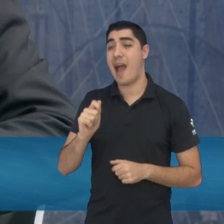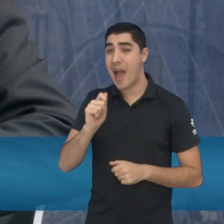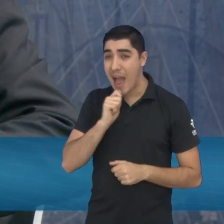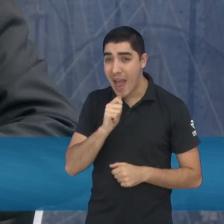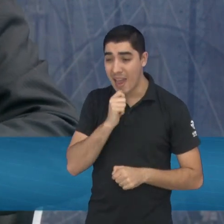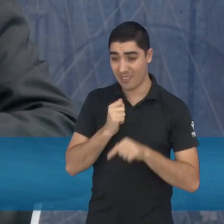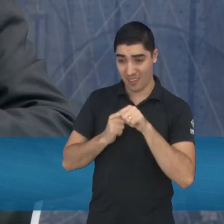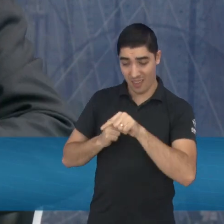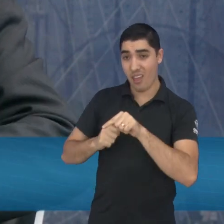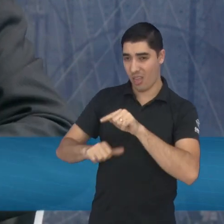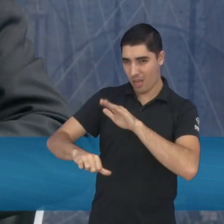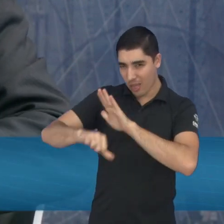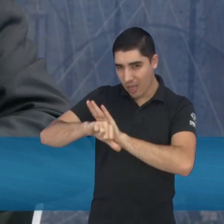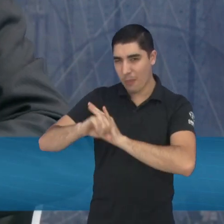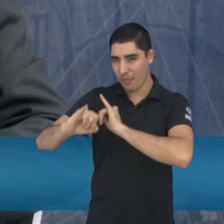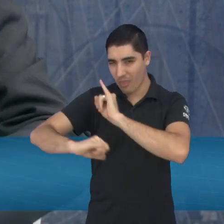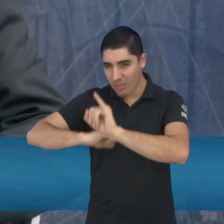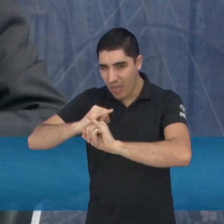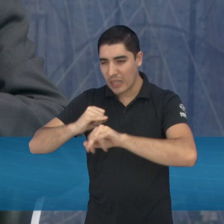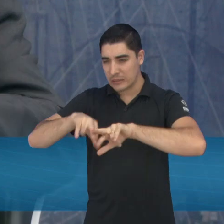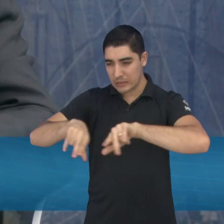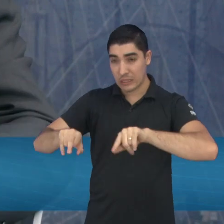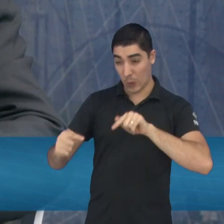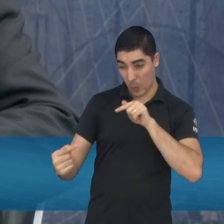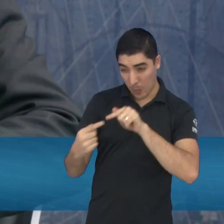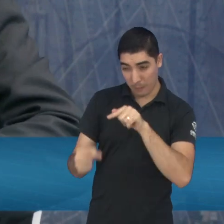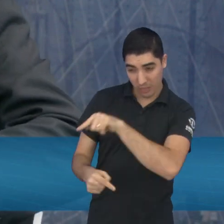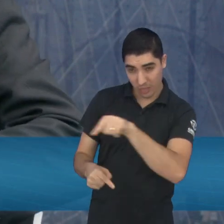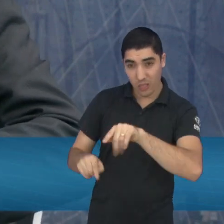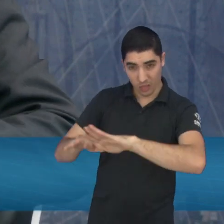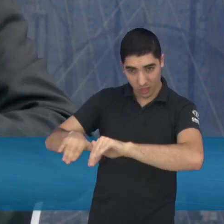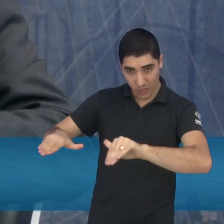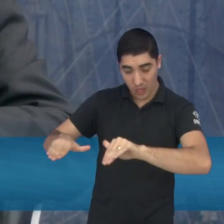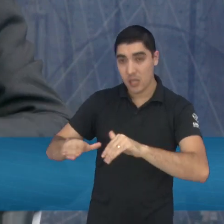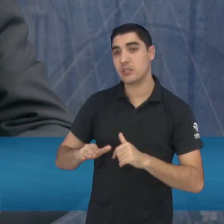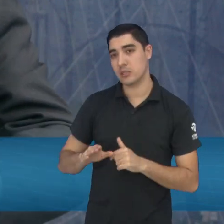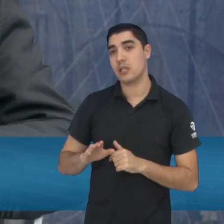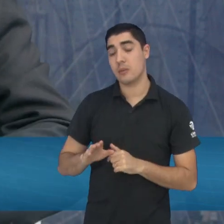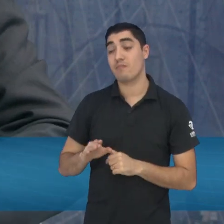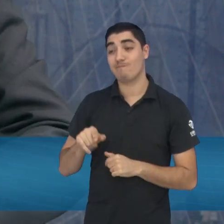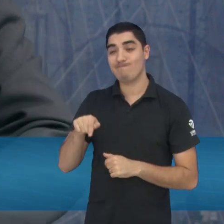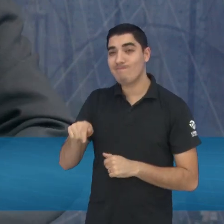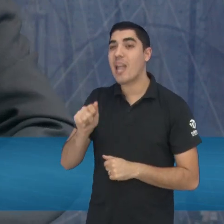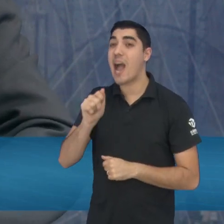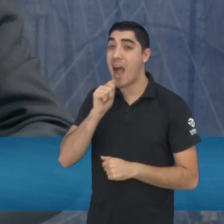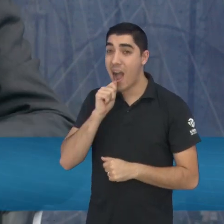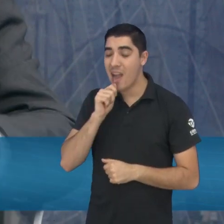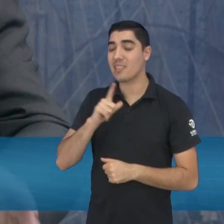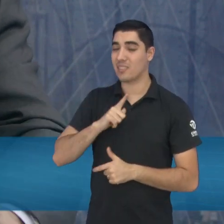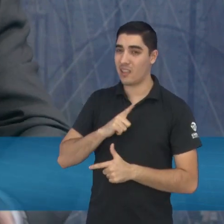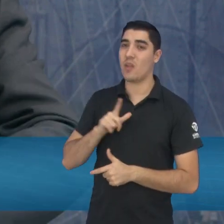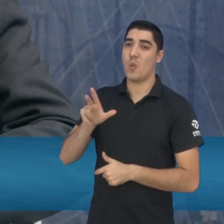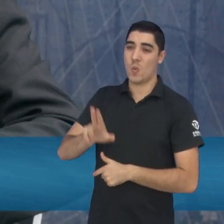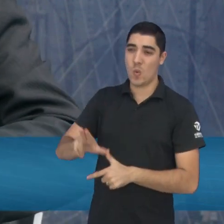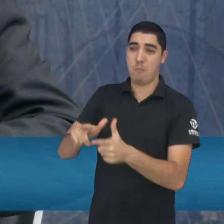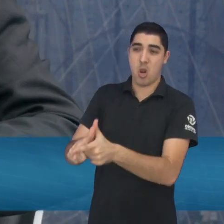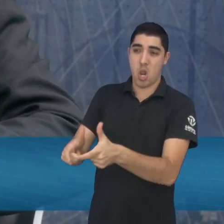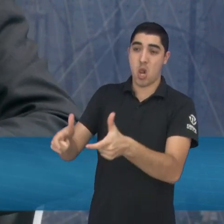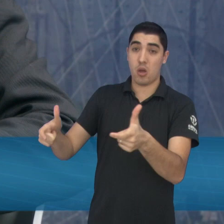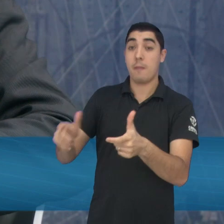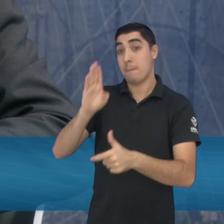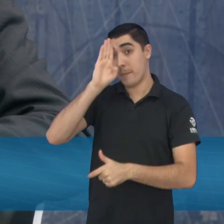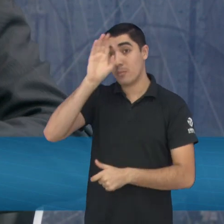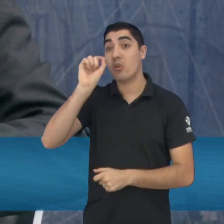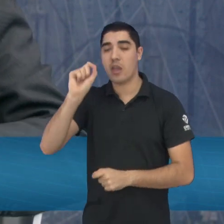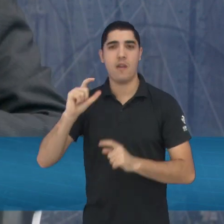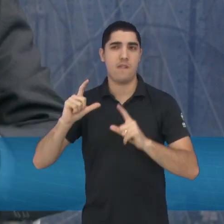desse tipo de crime, do crime que atinge as crianças, e principalmente falando que se utilizam de imagens de crianças para o compartilhamento de